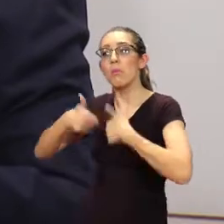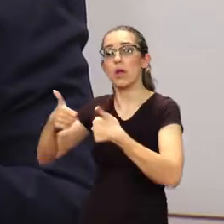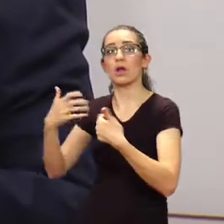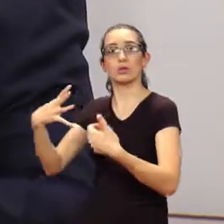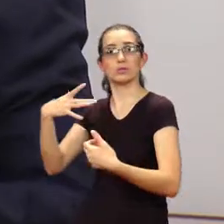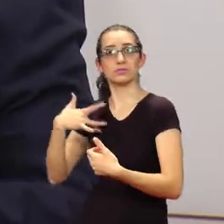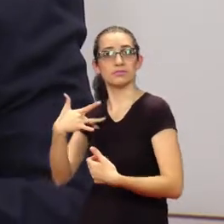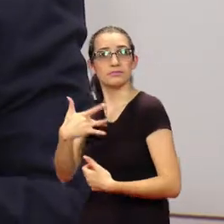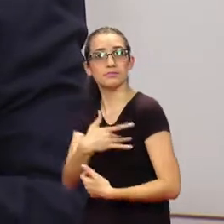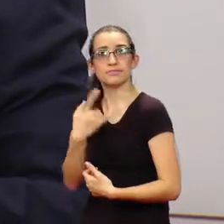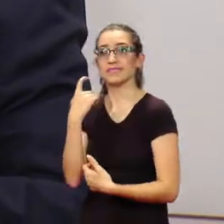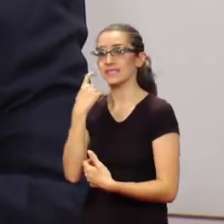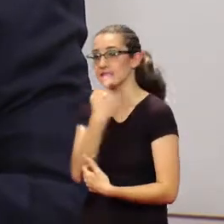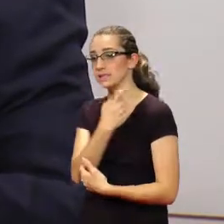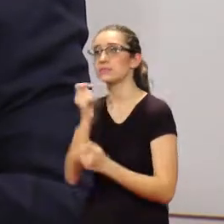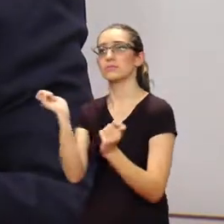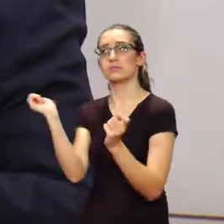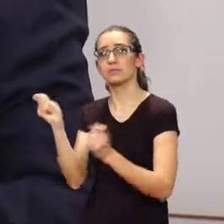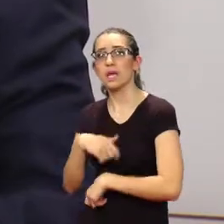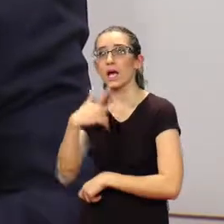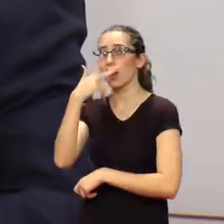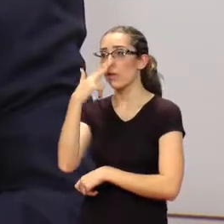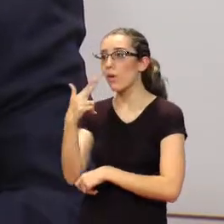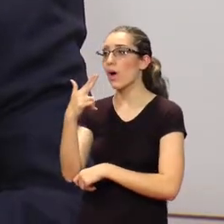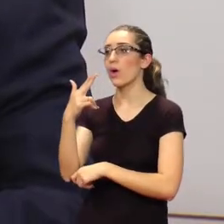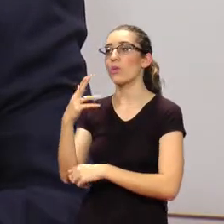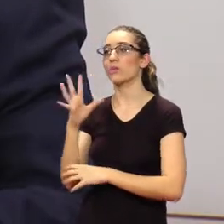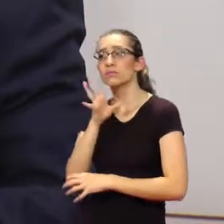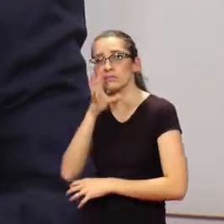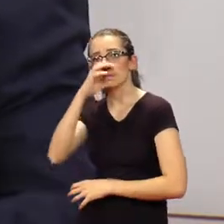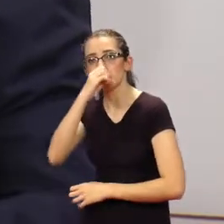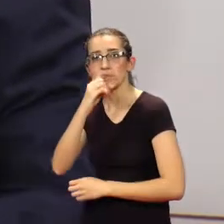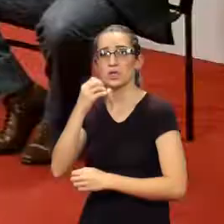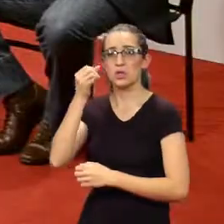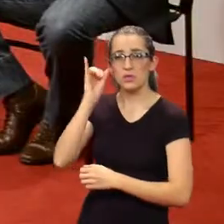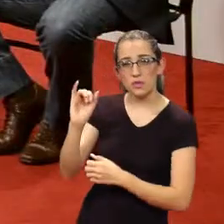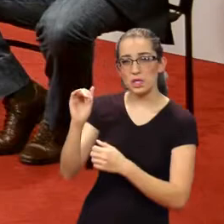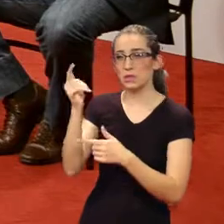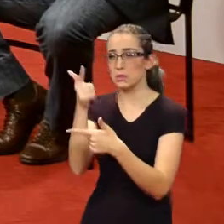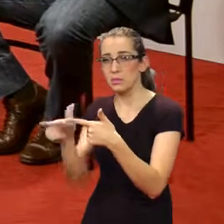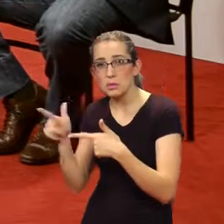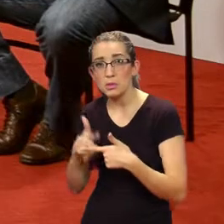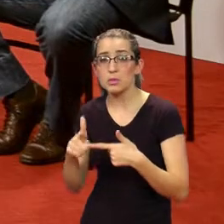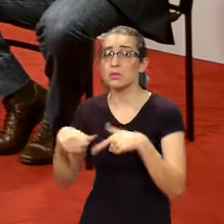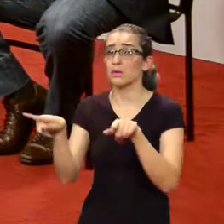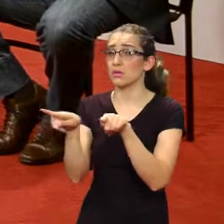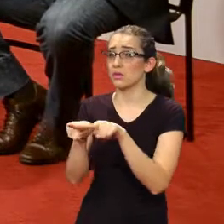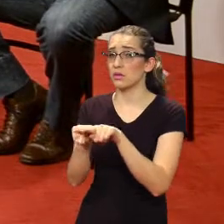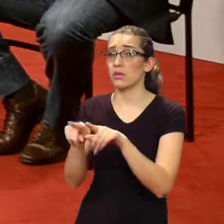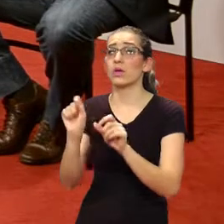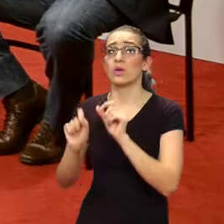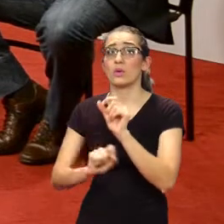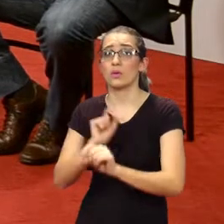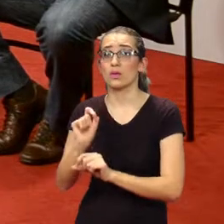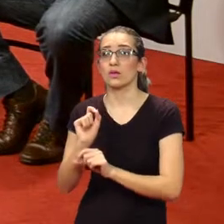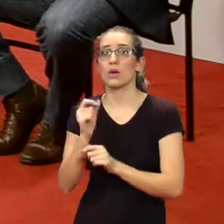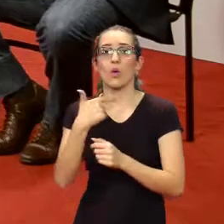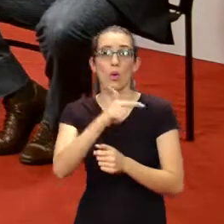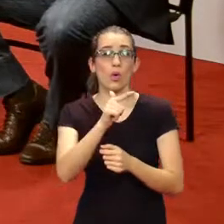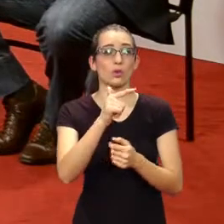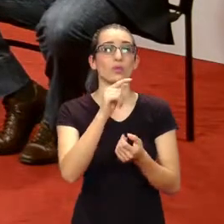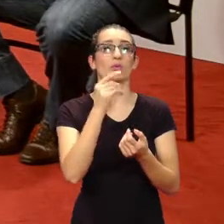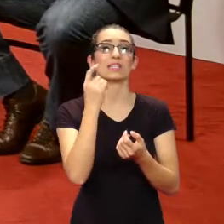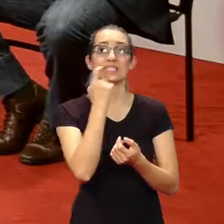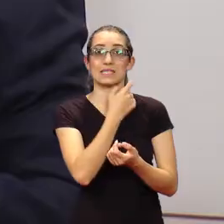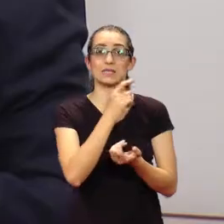mineral ficar mais fortalecida, no sentido de resistir mais à desmineralização, e o risco de intoxicação ou de qualquer dano aos dentes